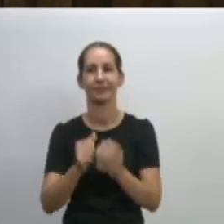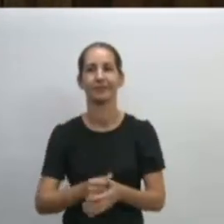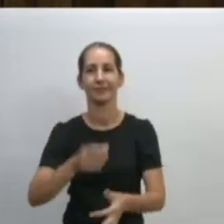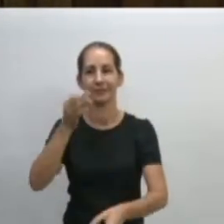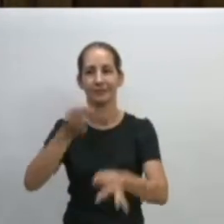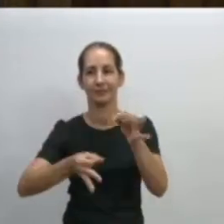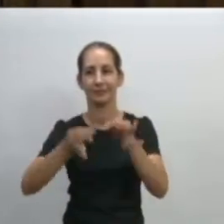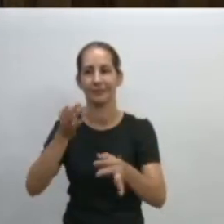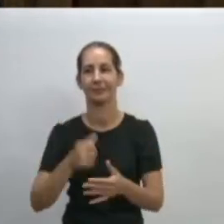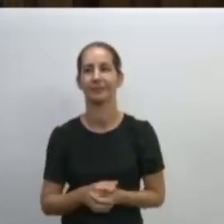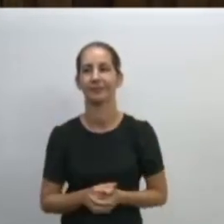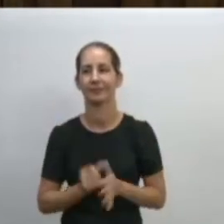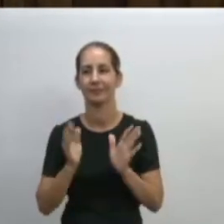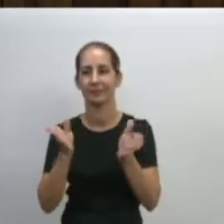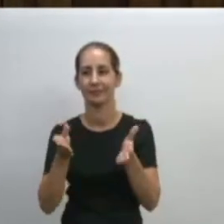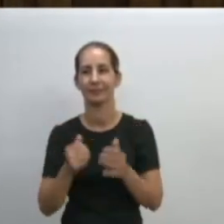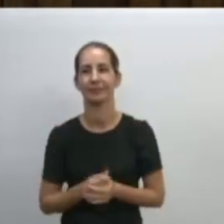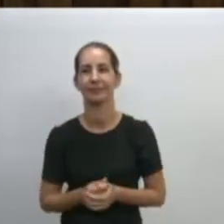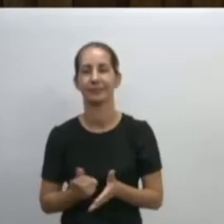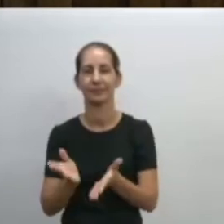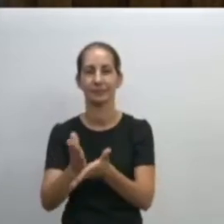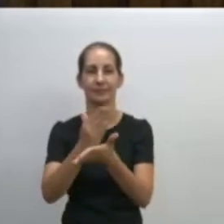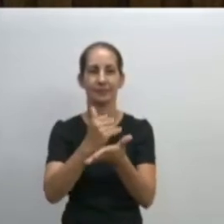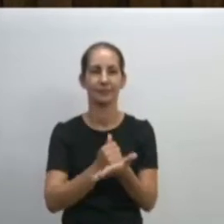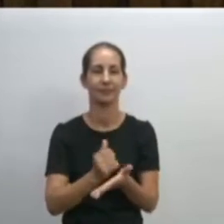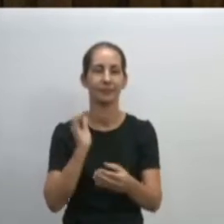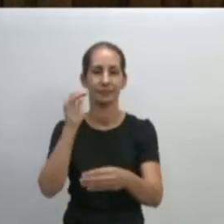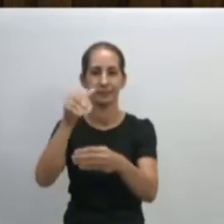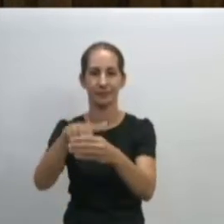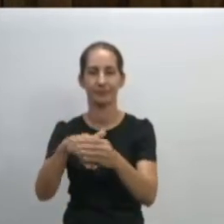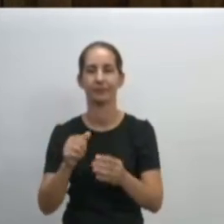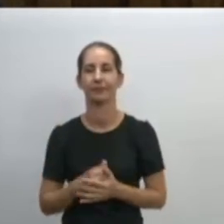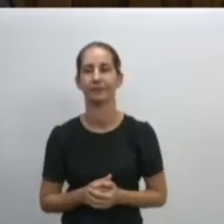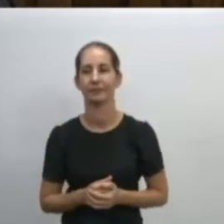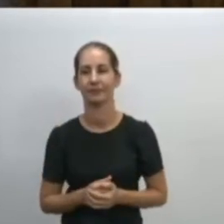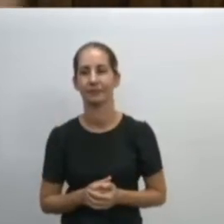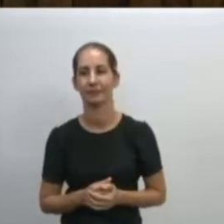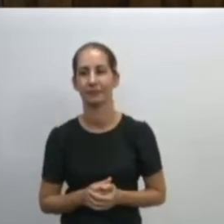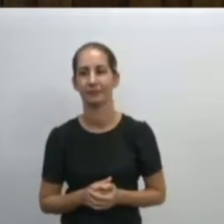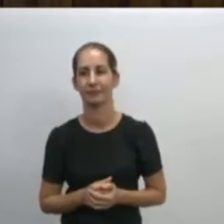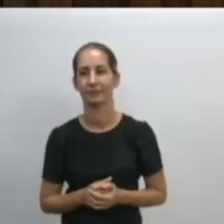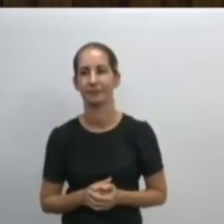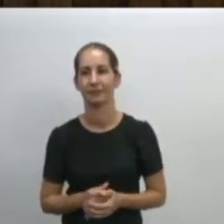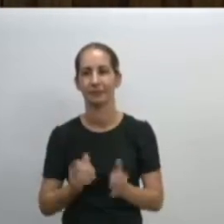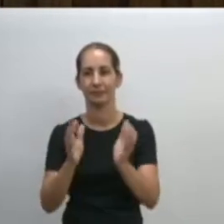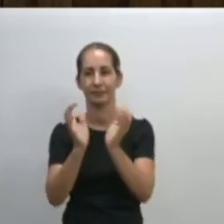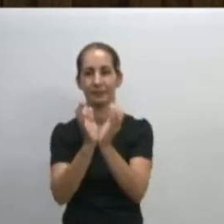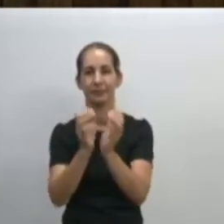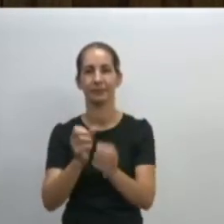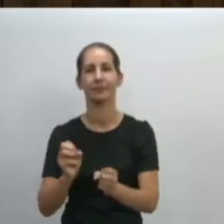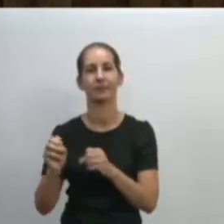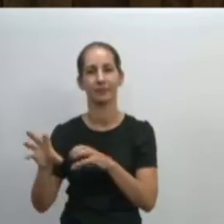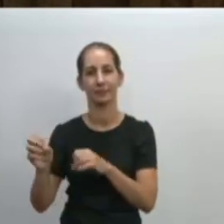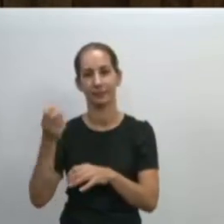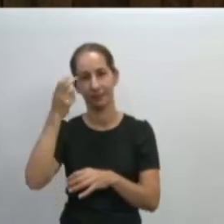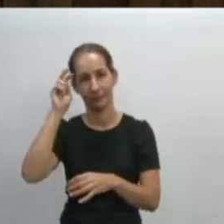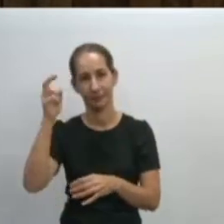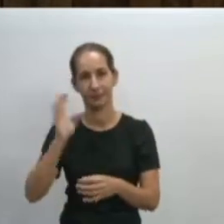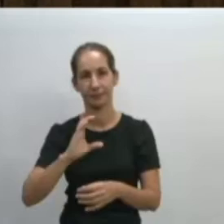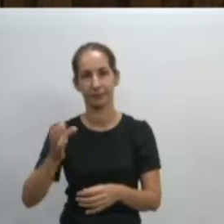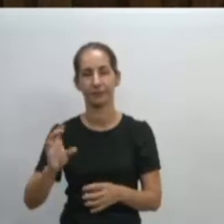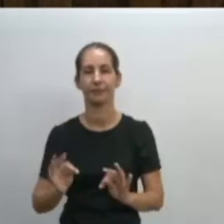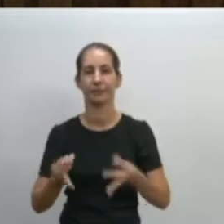Justiça. Agora passa a colher os votos na Comissão de Educação, Cultura e Ciência